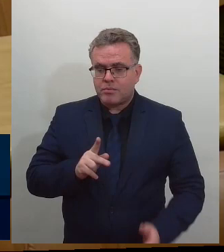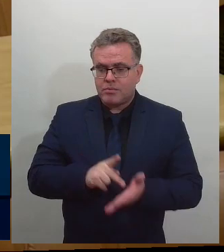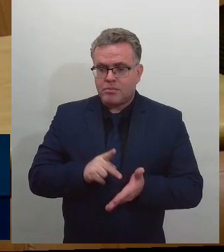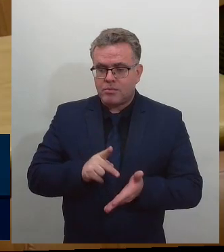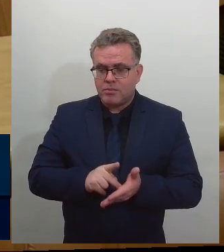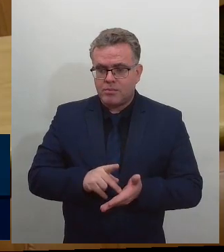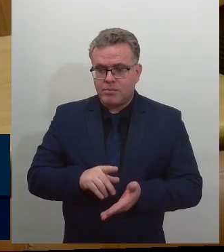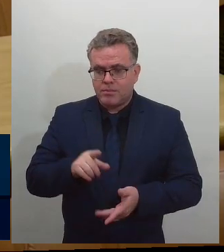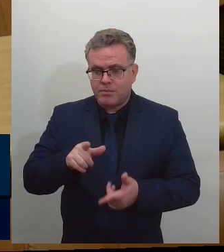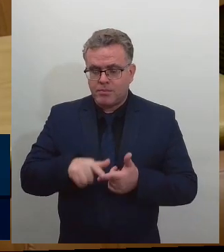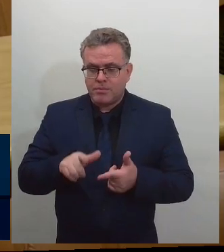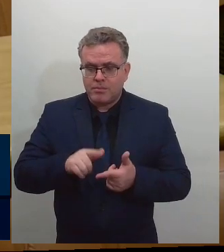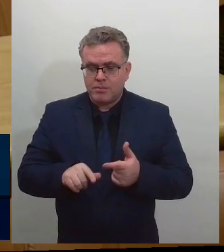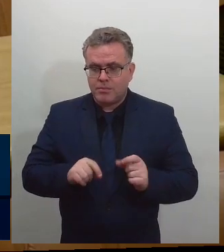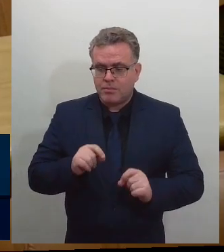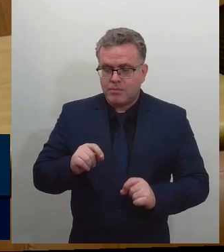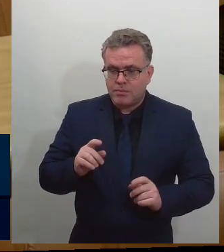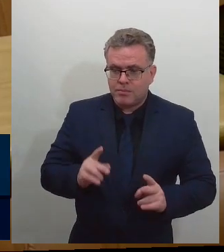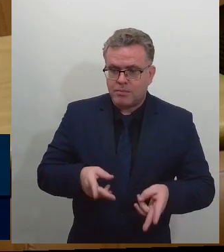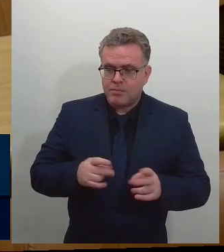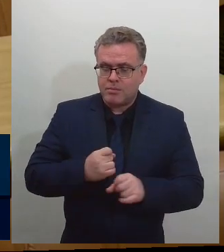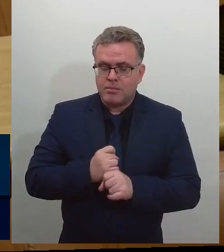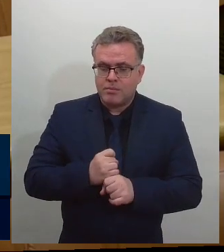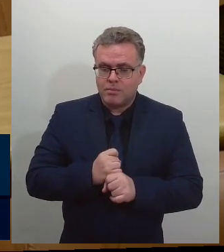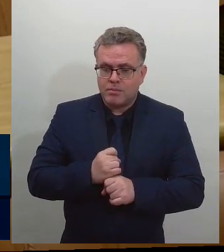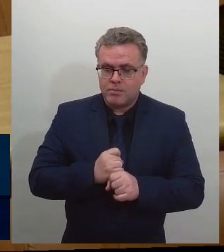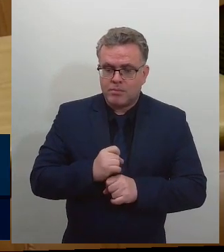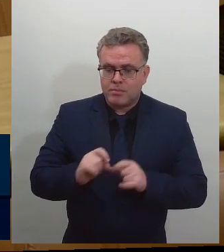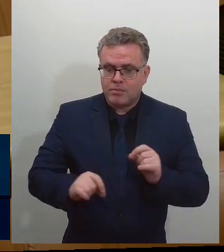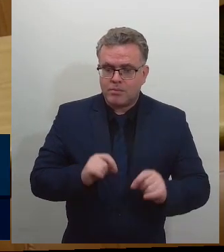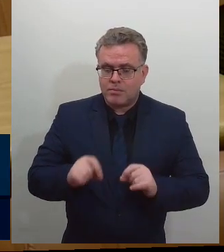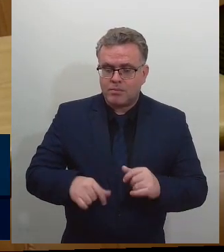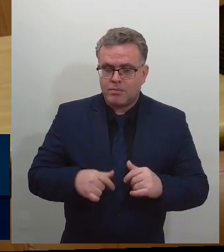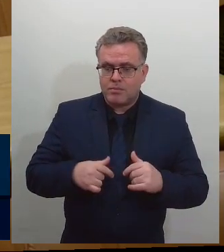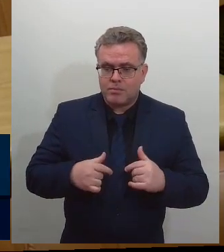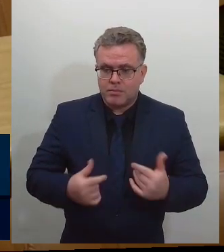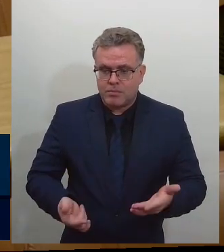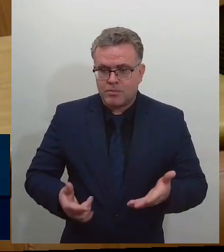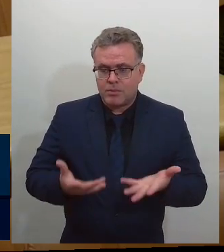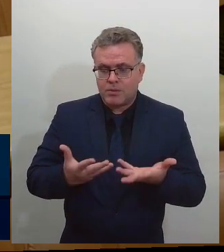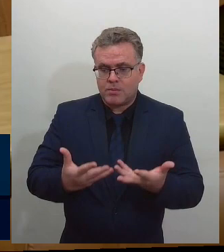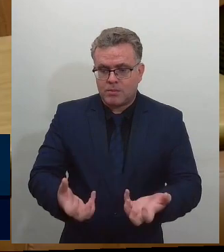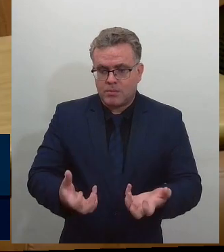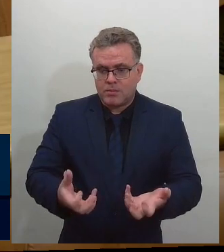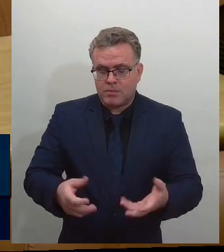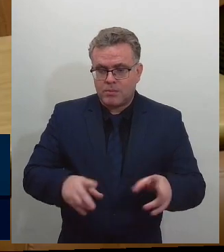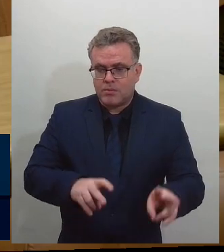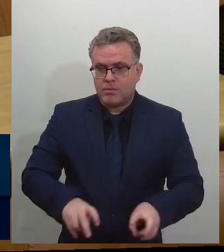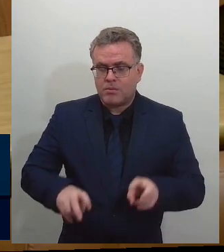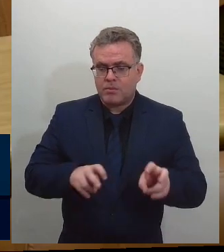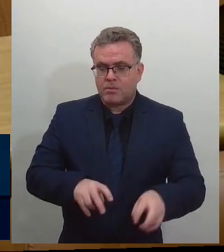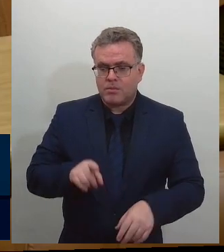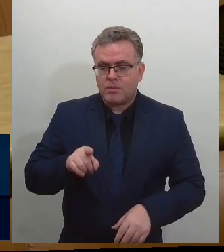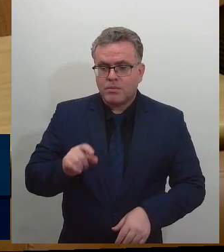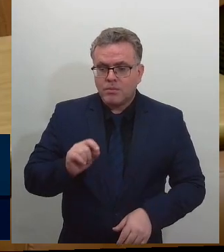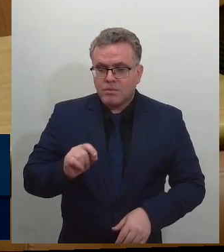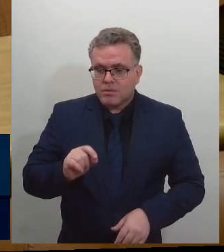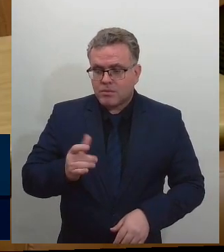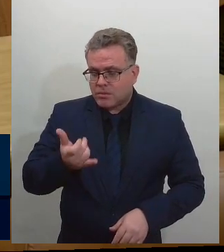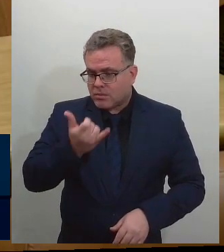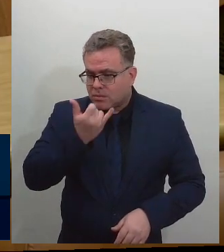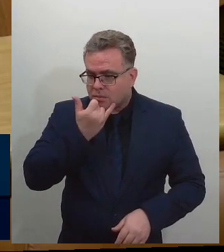arrasta há vários anos, que é essa seca, né, aí no nosso sertão. Infelizmente, a gente vê pessoas